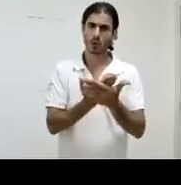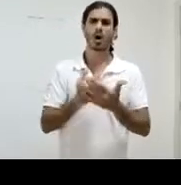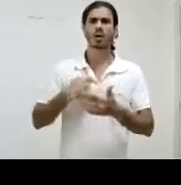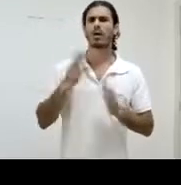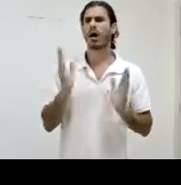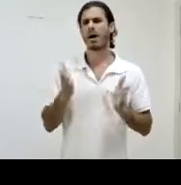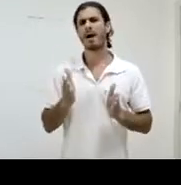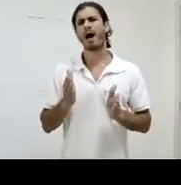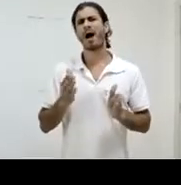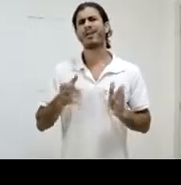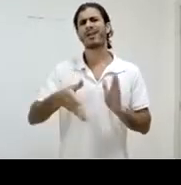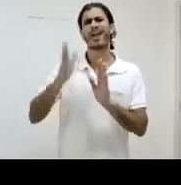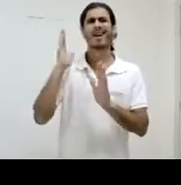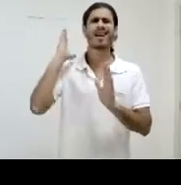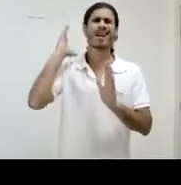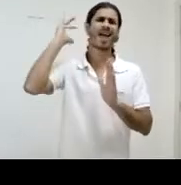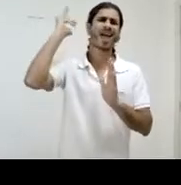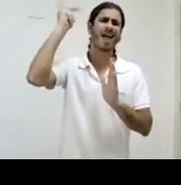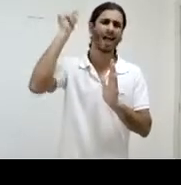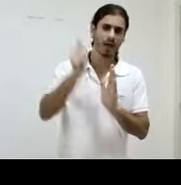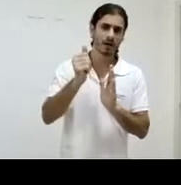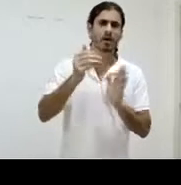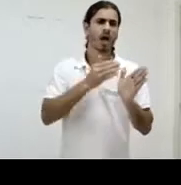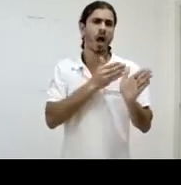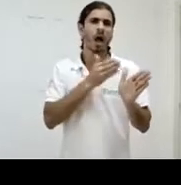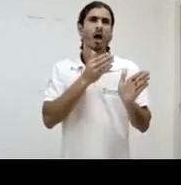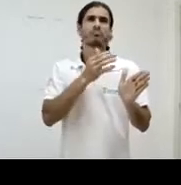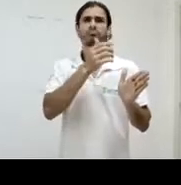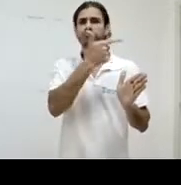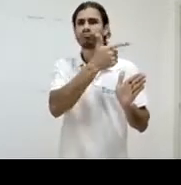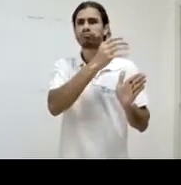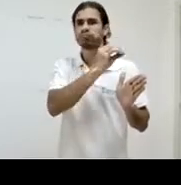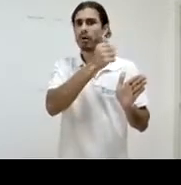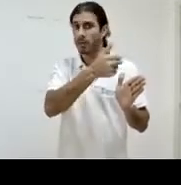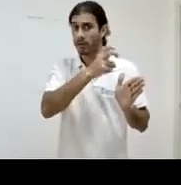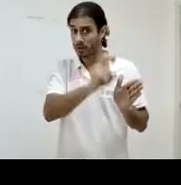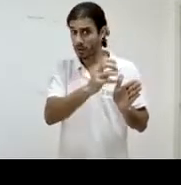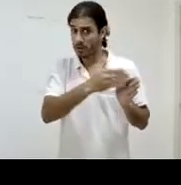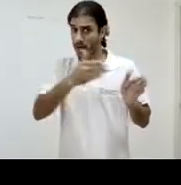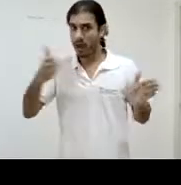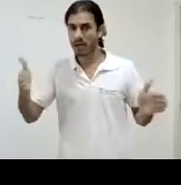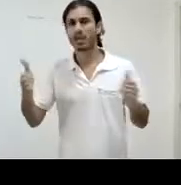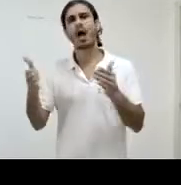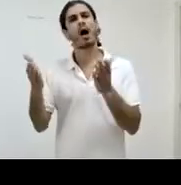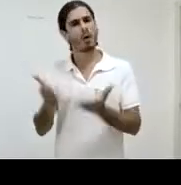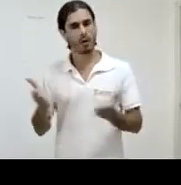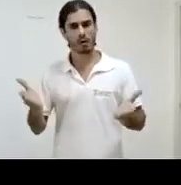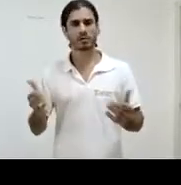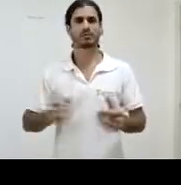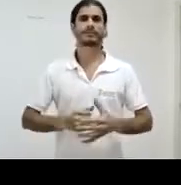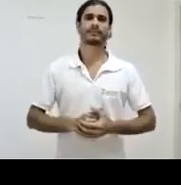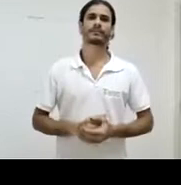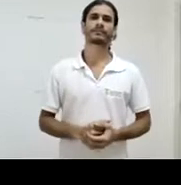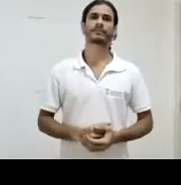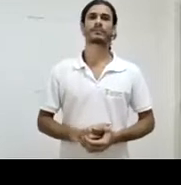E aí serão feitos alguns registros com fotos e vídeos e também aplicação de um questionário que vai ser criado no